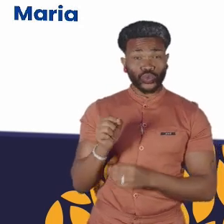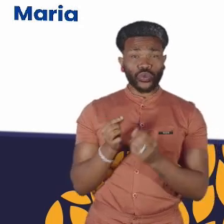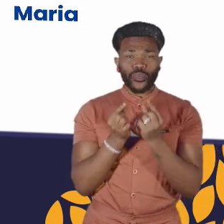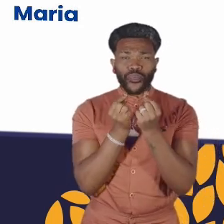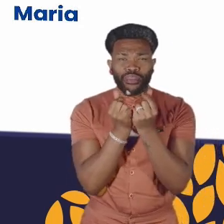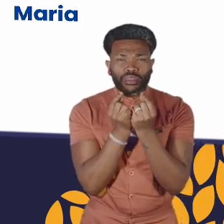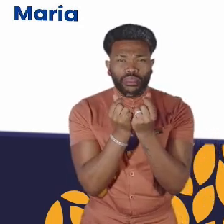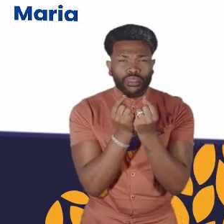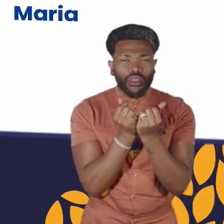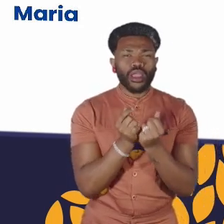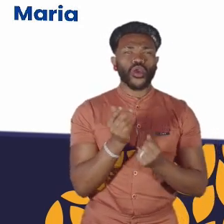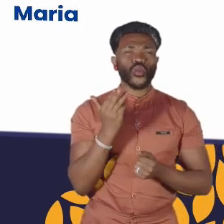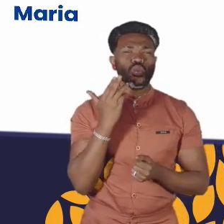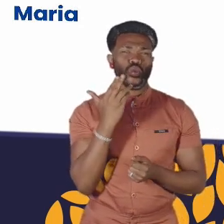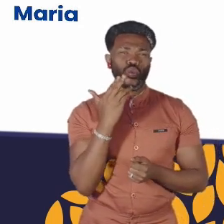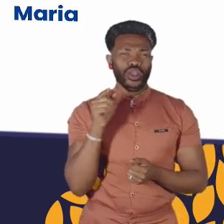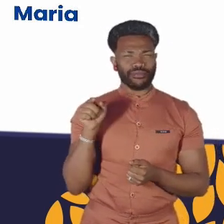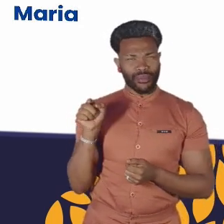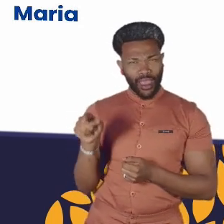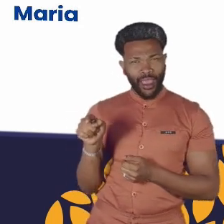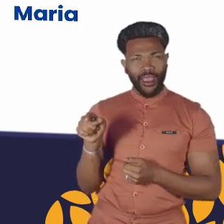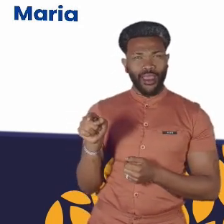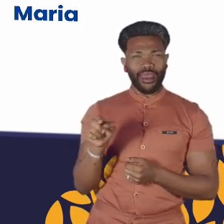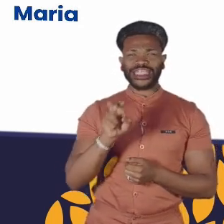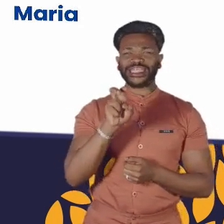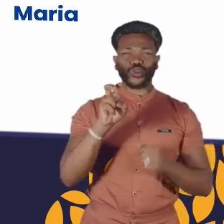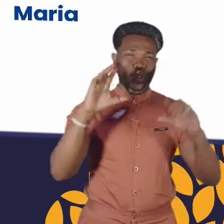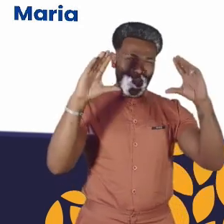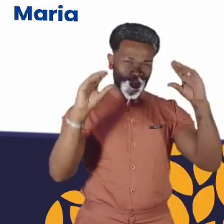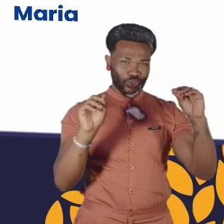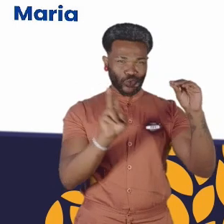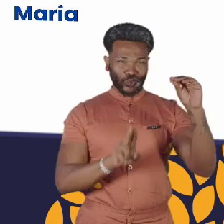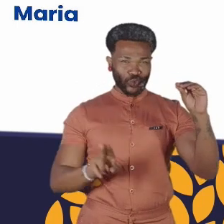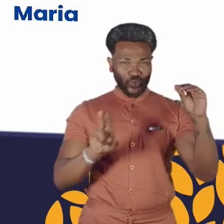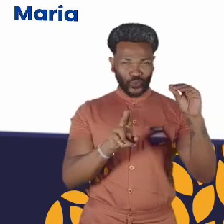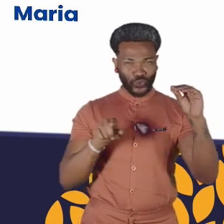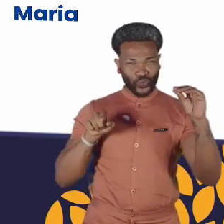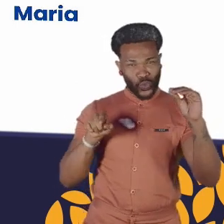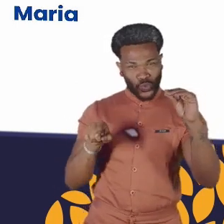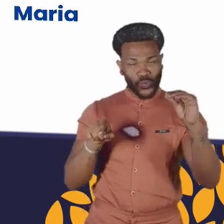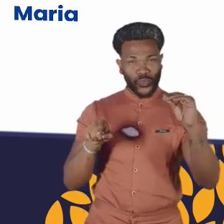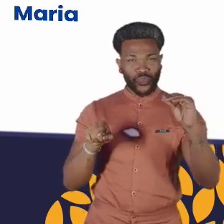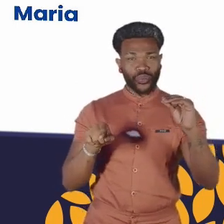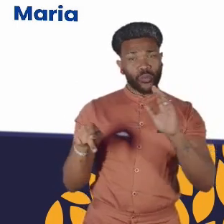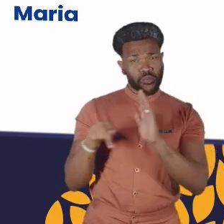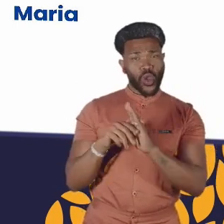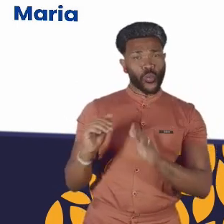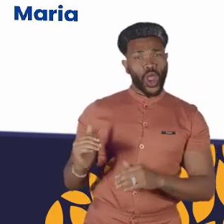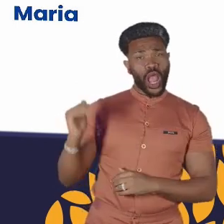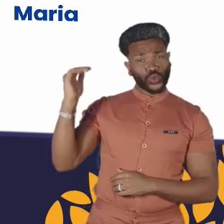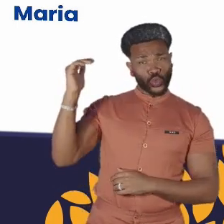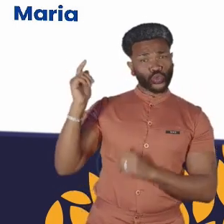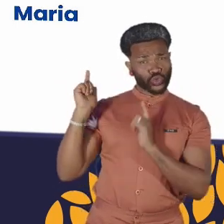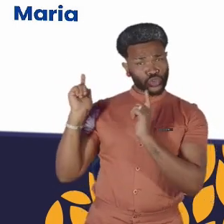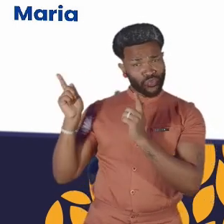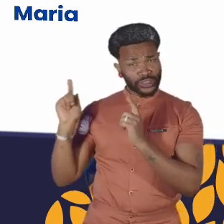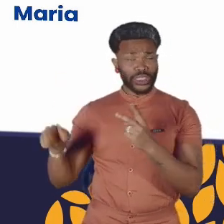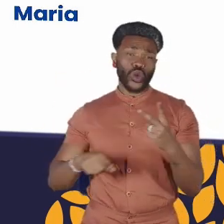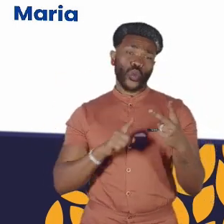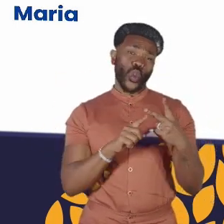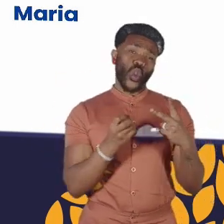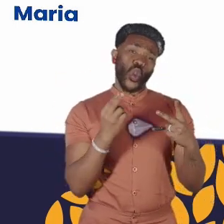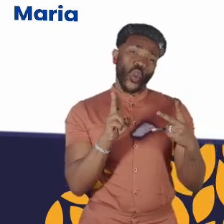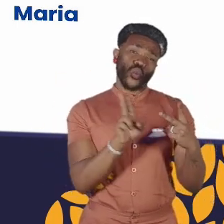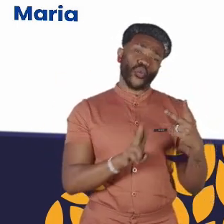da Maria nas 5 noites, é um uso adulto, recreativo, ou é